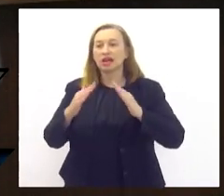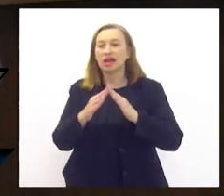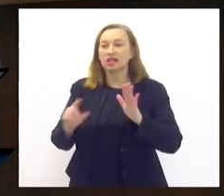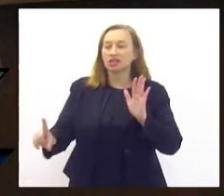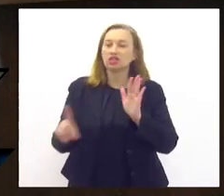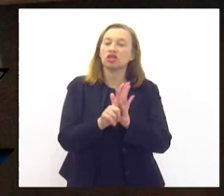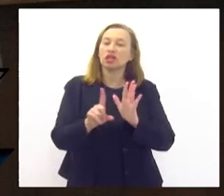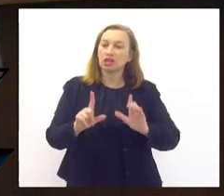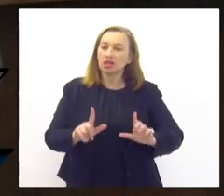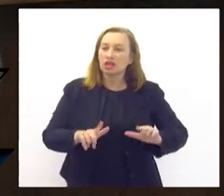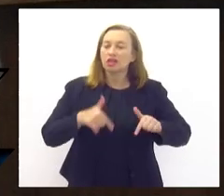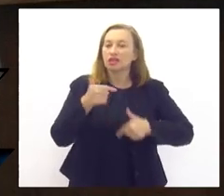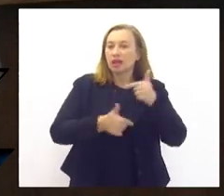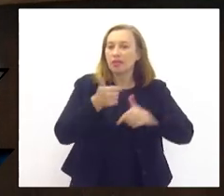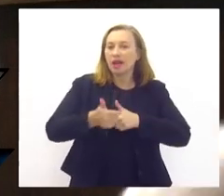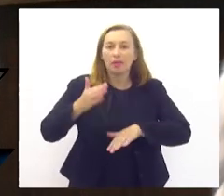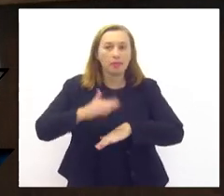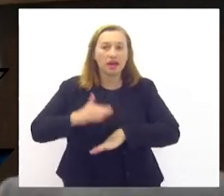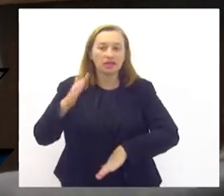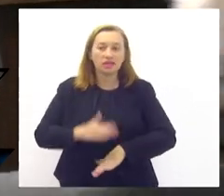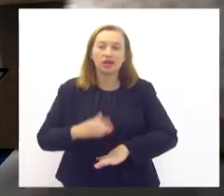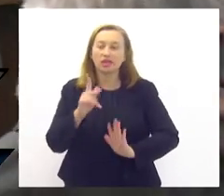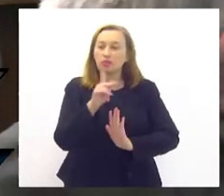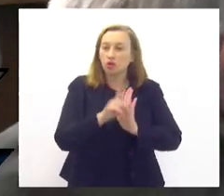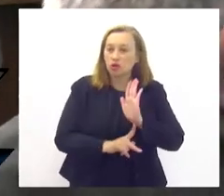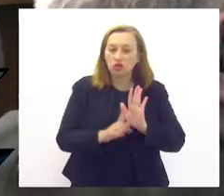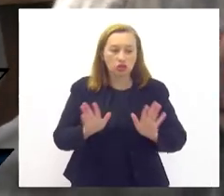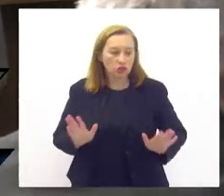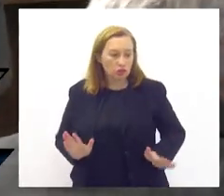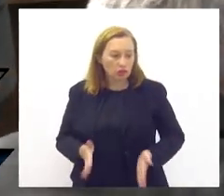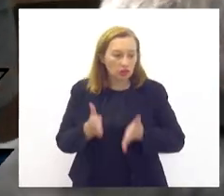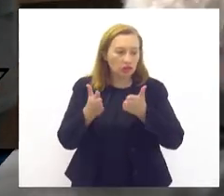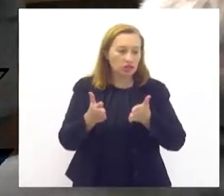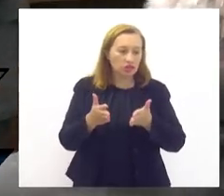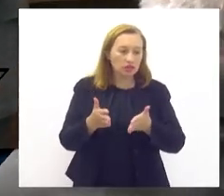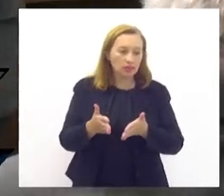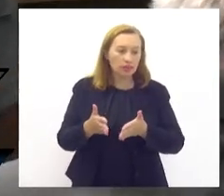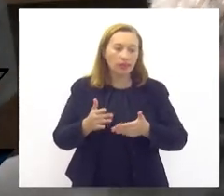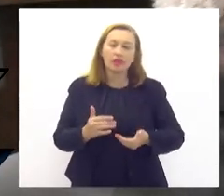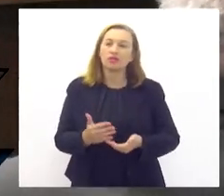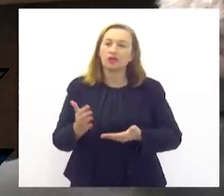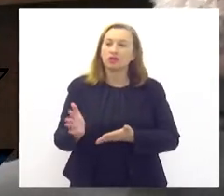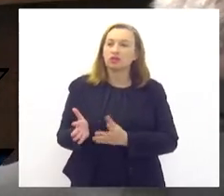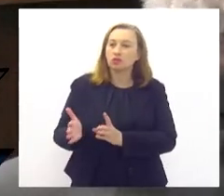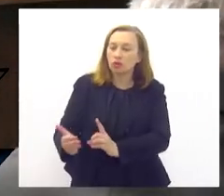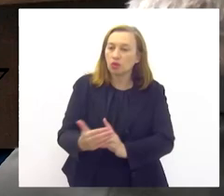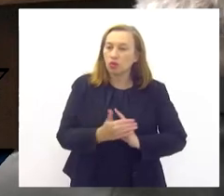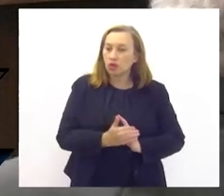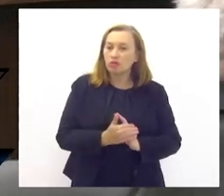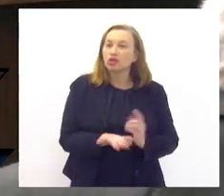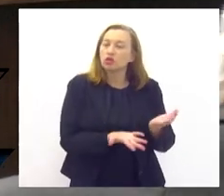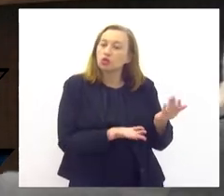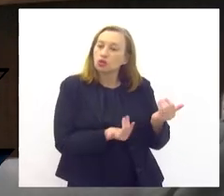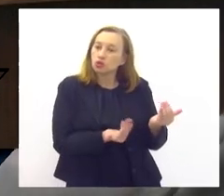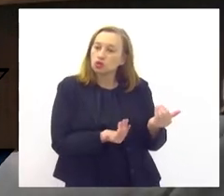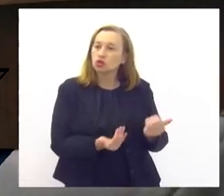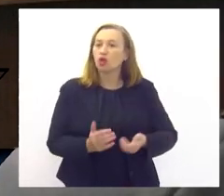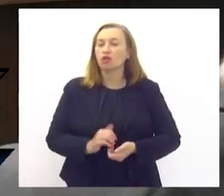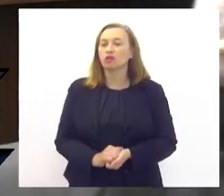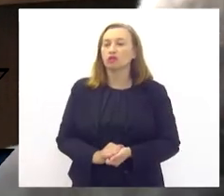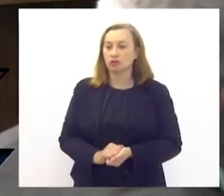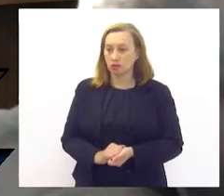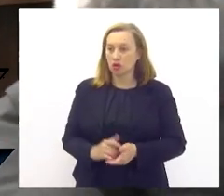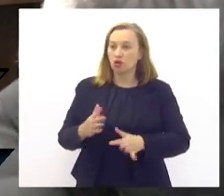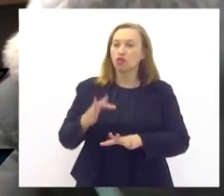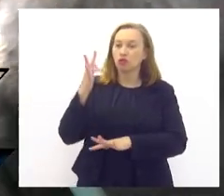deveria atuar cada vez mais. Projetos que incentivem e que façam o acolhimento desses jovens, gerando para eles